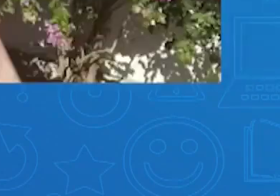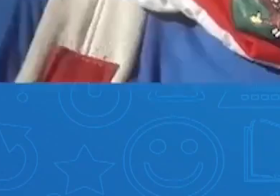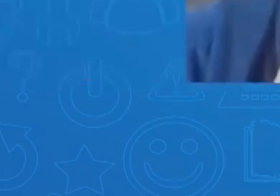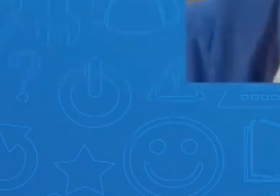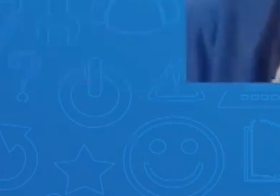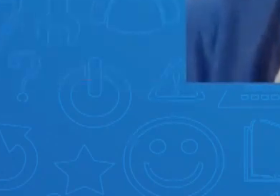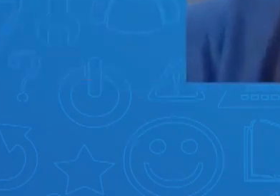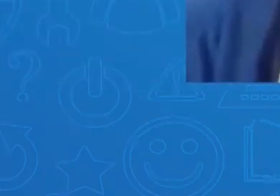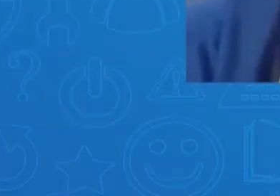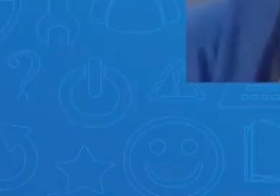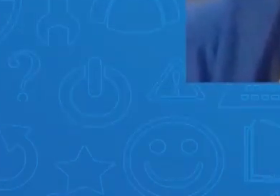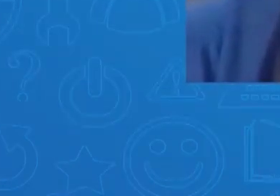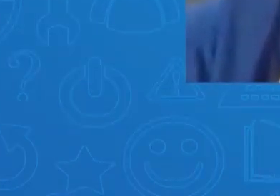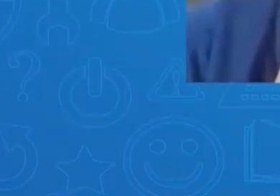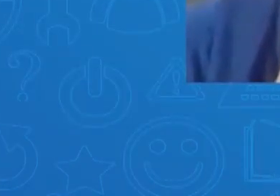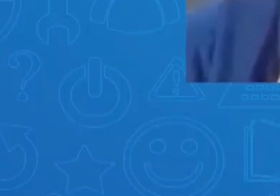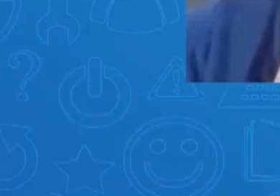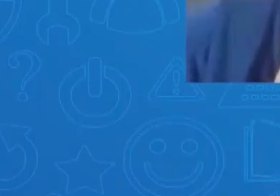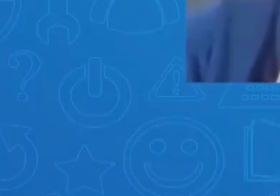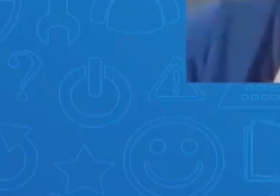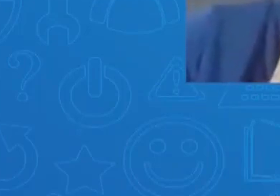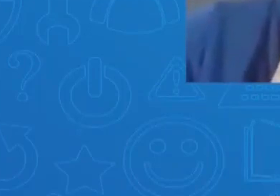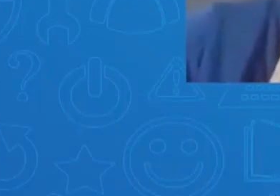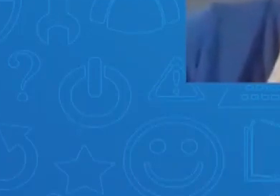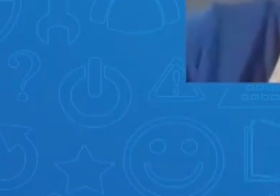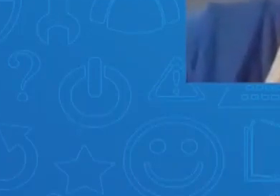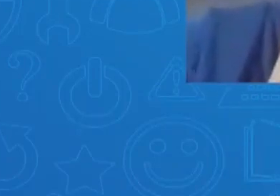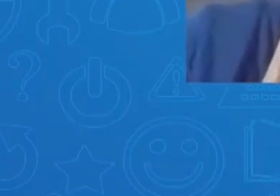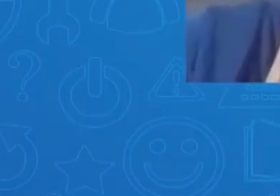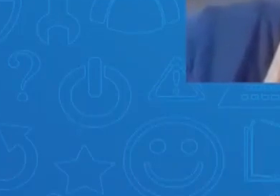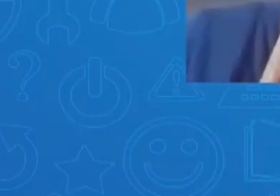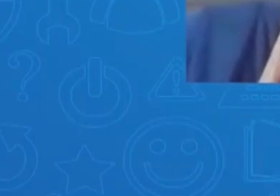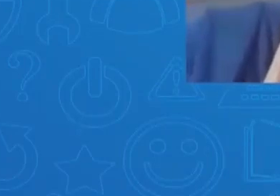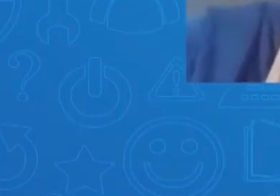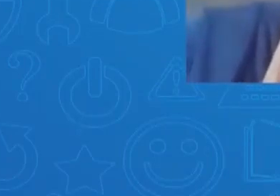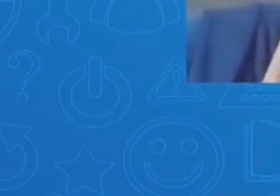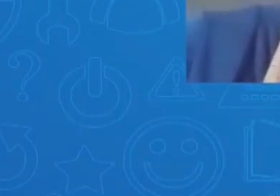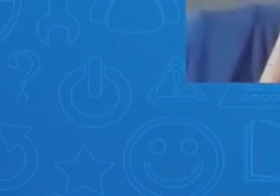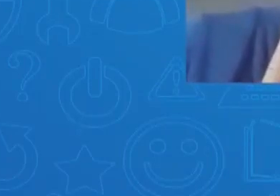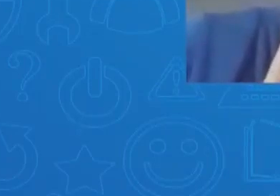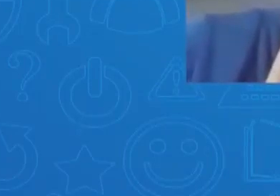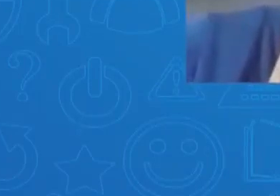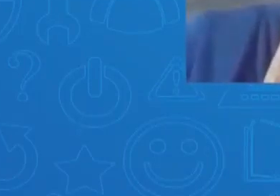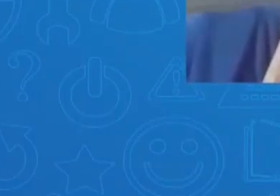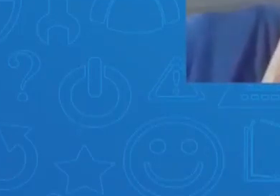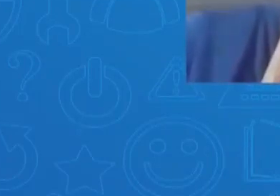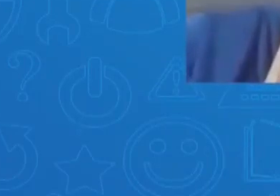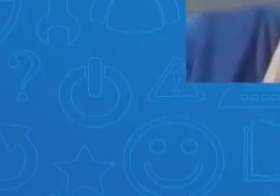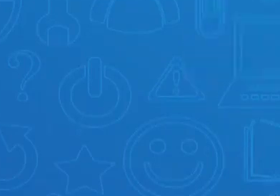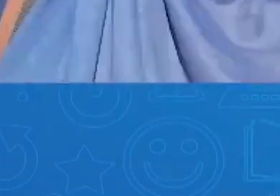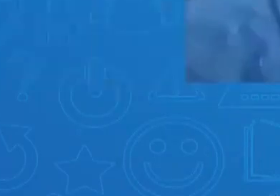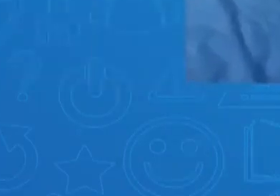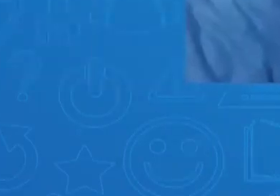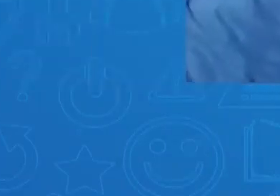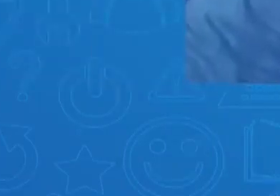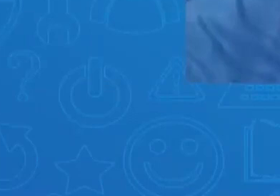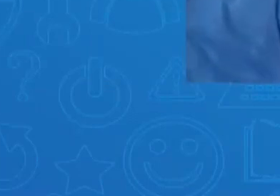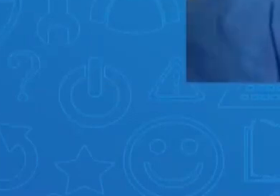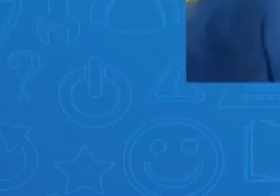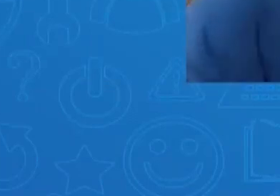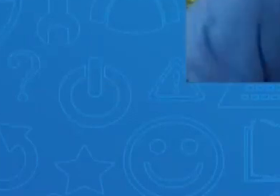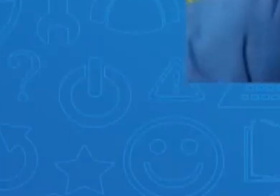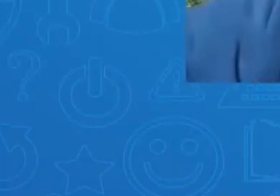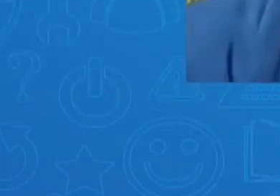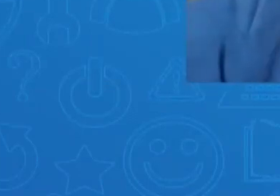voltem. Meu nome é Leandro, eu sou do bairro Cangalheiro. Eu gostava do programa quando era Cida Rodrigues.